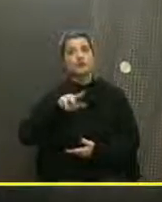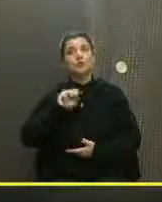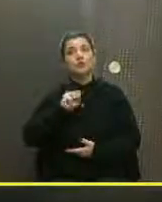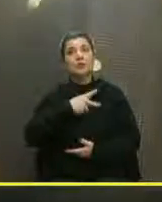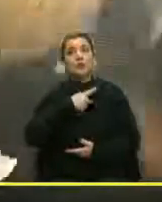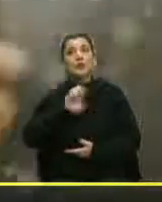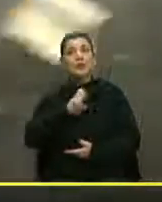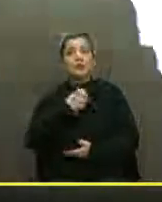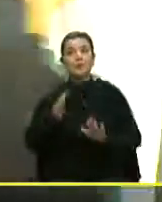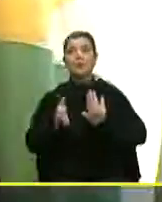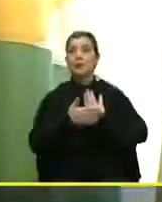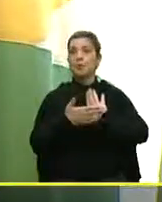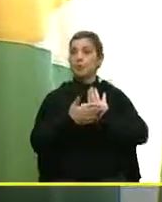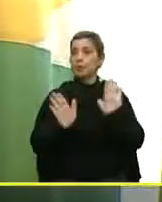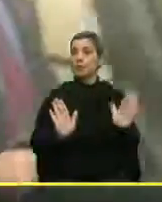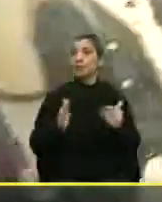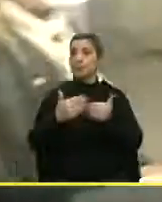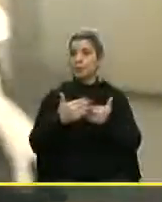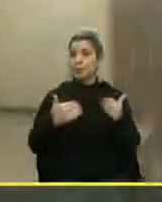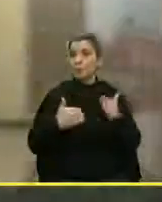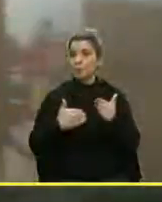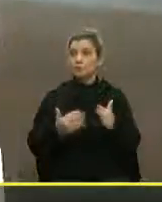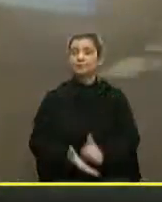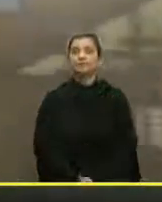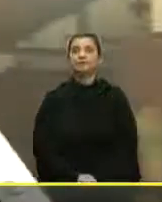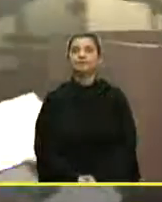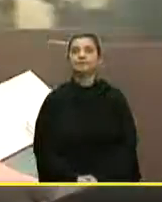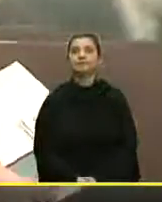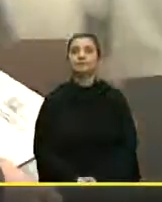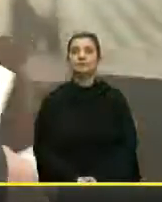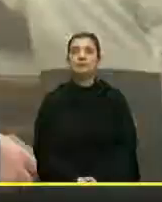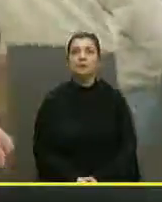pacote de revisão legal Deputado por favor